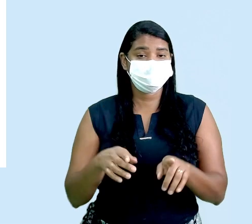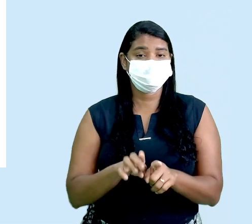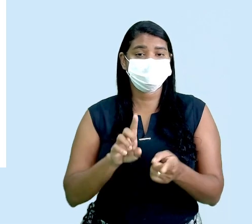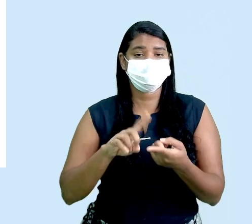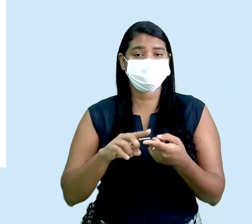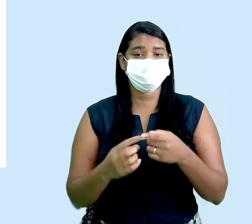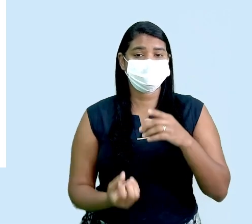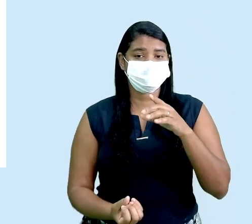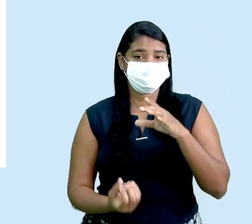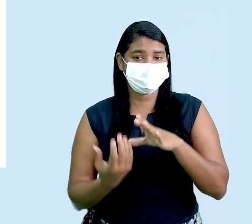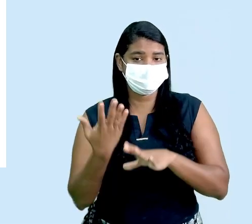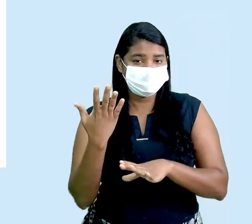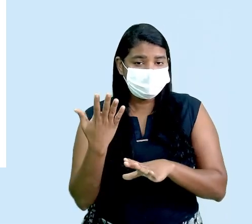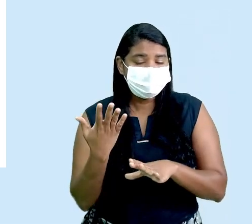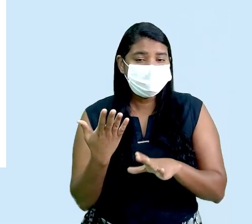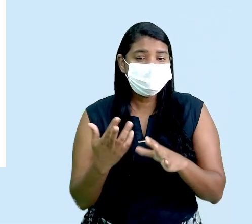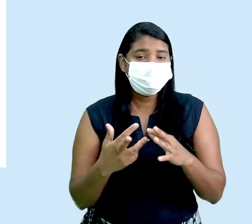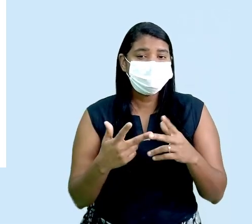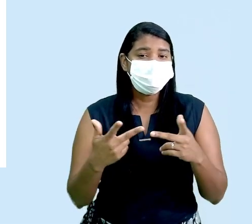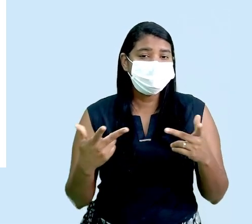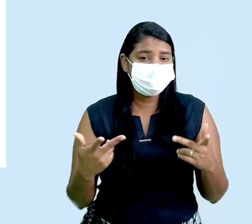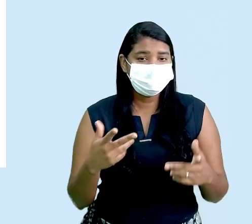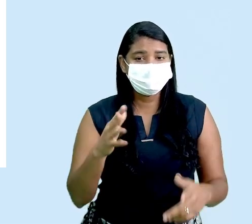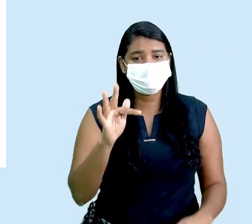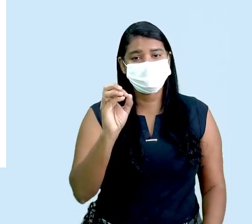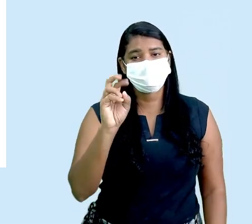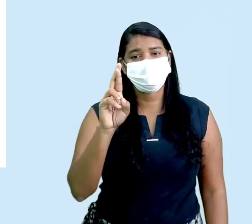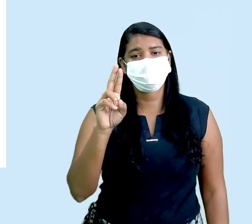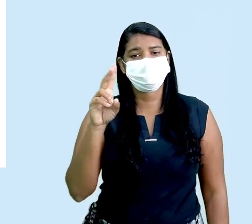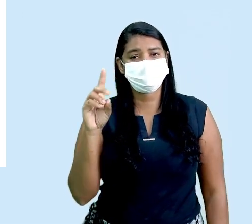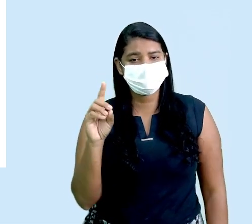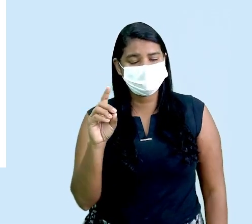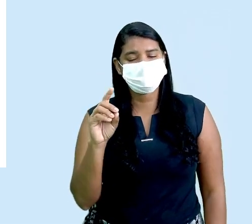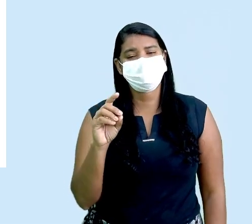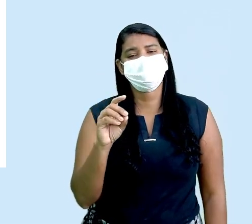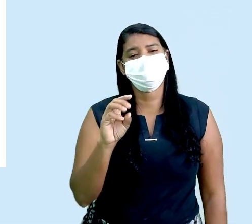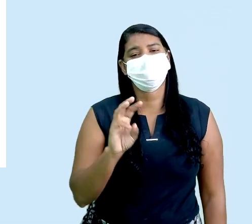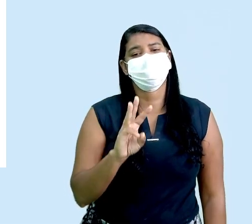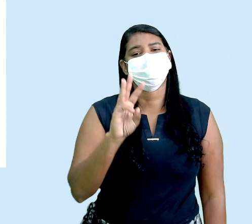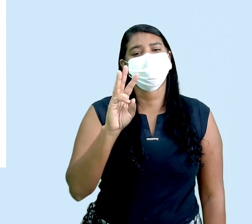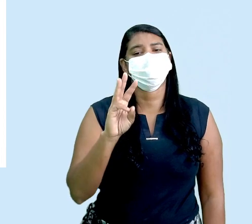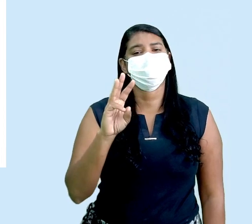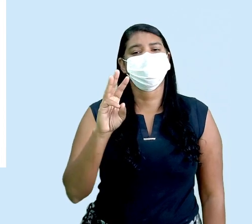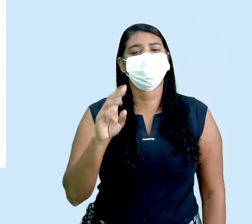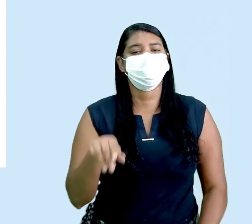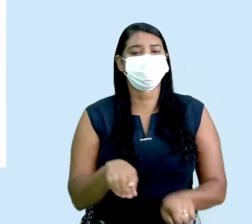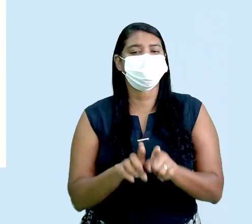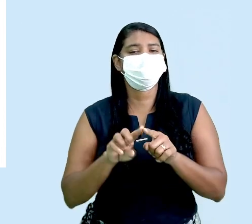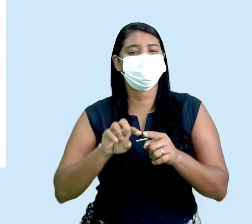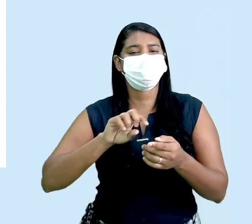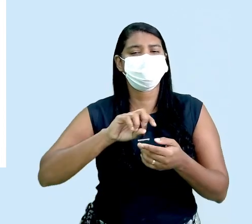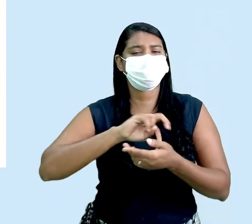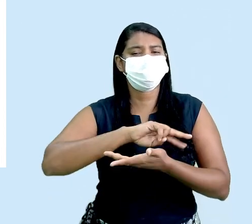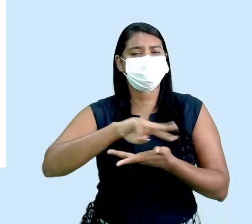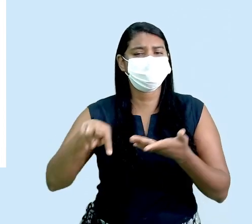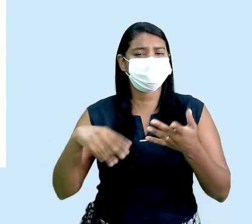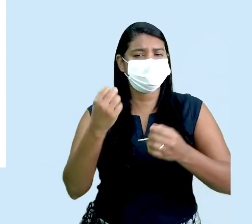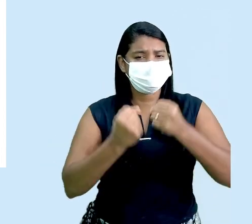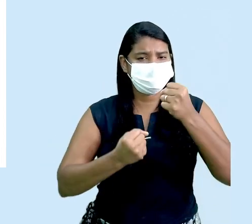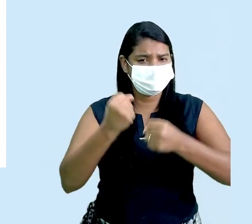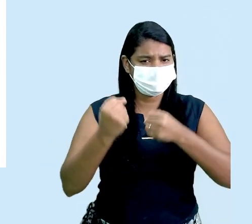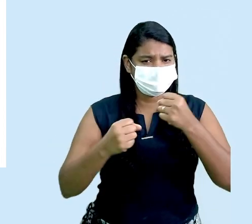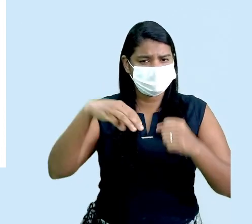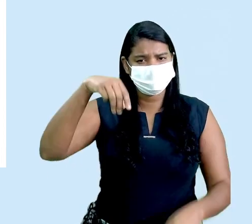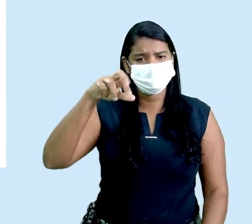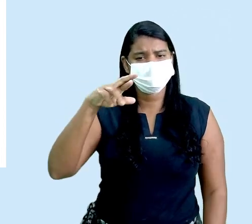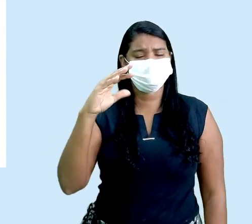ter o surgimento da Daimler-Benz, da Ford, né? Da BMW, né? Uma série de indústrias que existem até